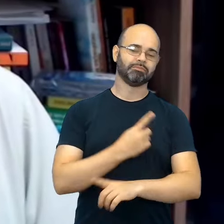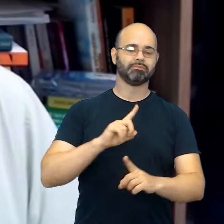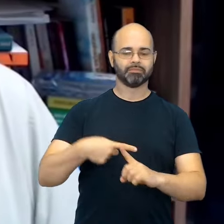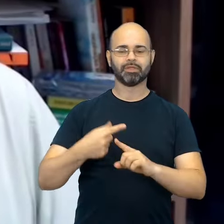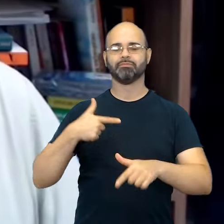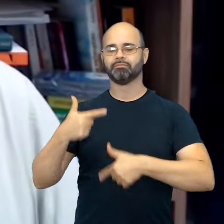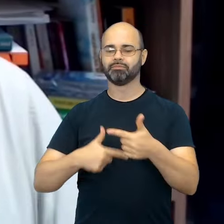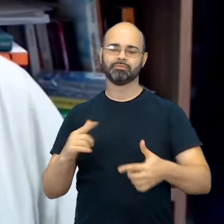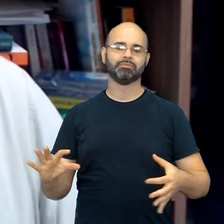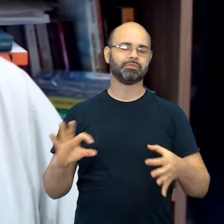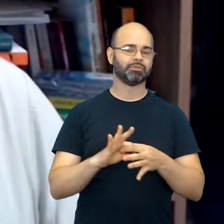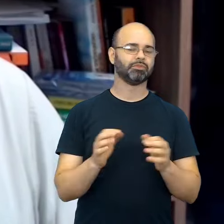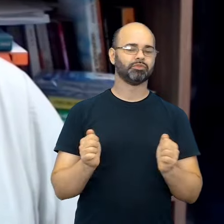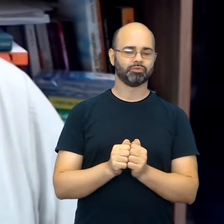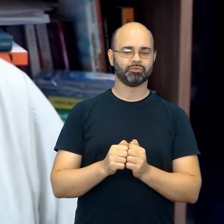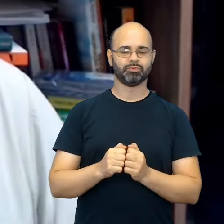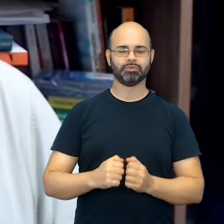automaticamente, né,